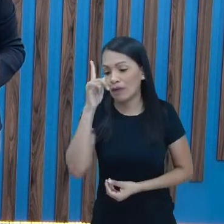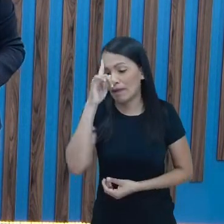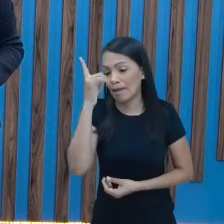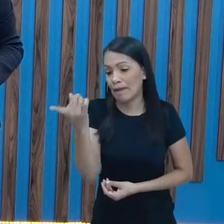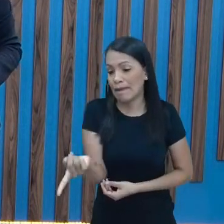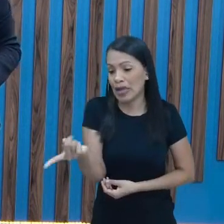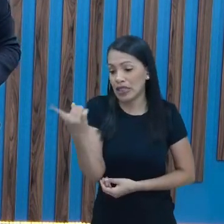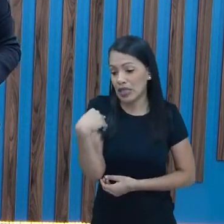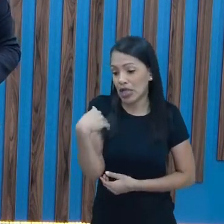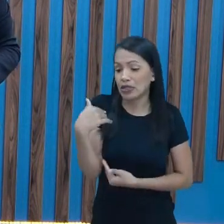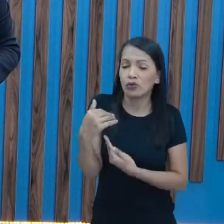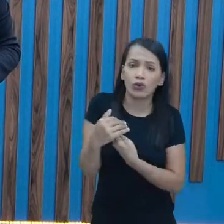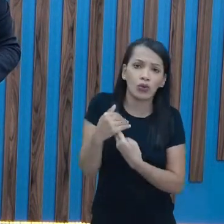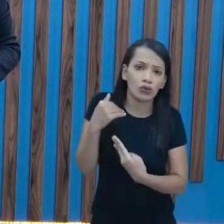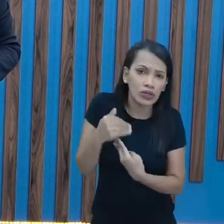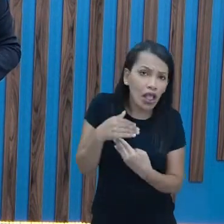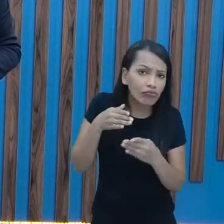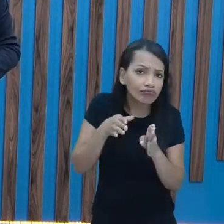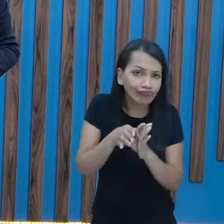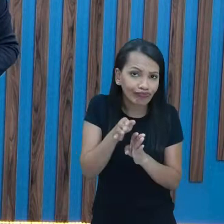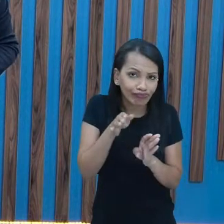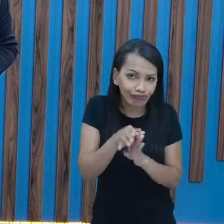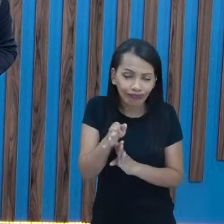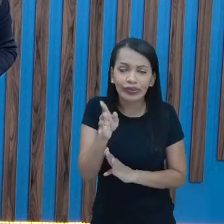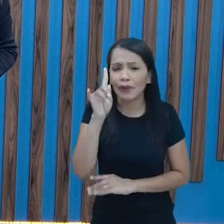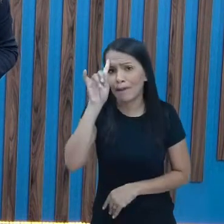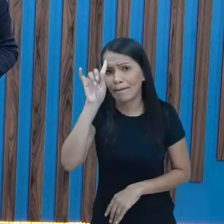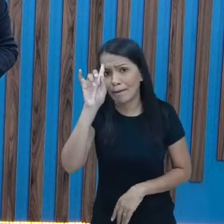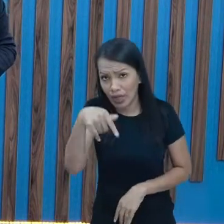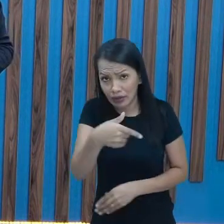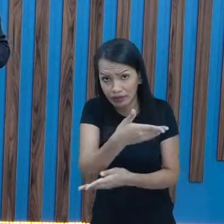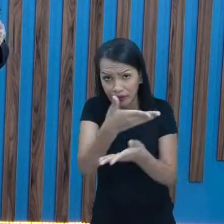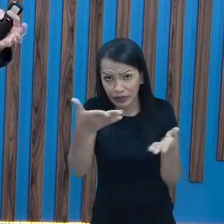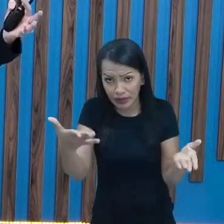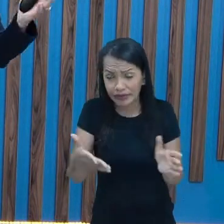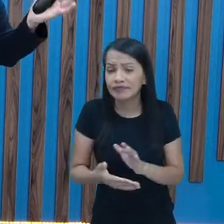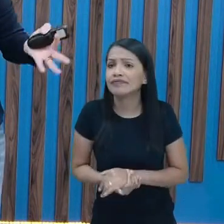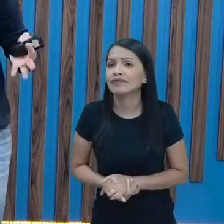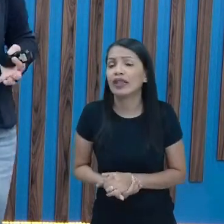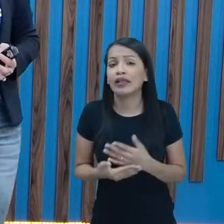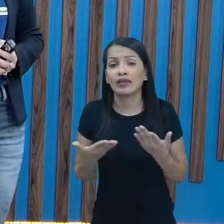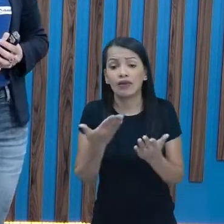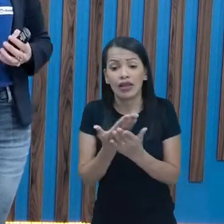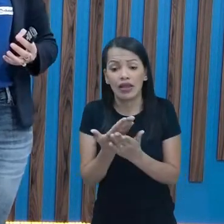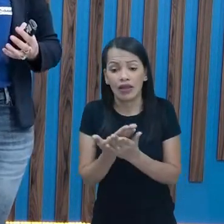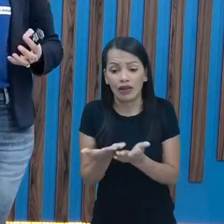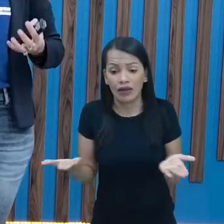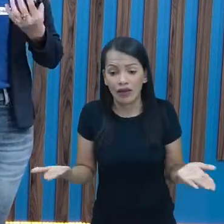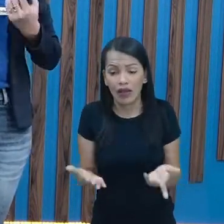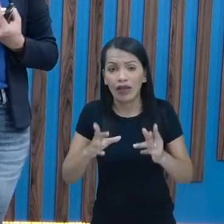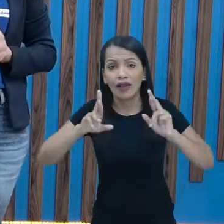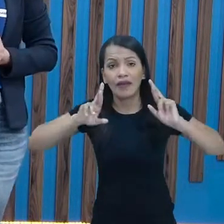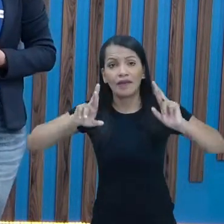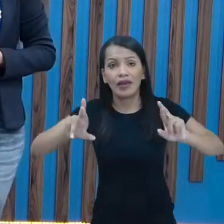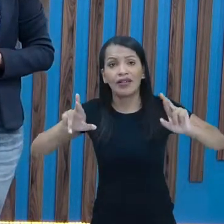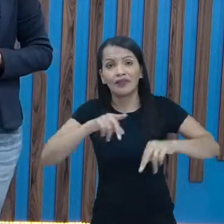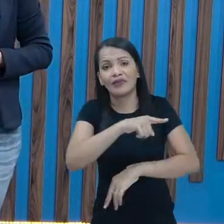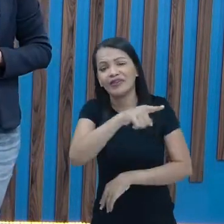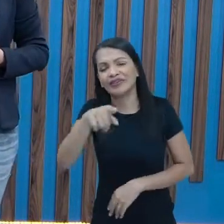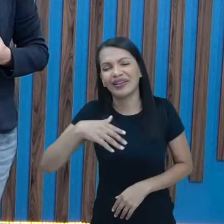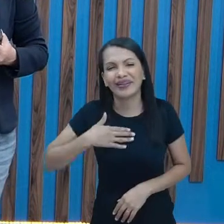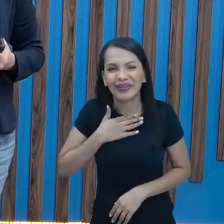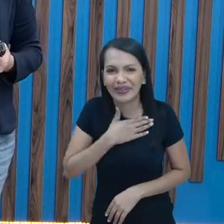um conselho. Então, é um verbo que está no imperativo. Gente, essa foi a aula de hoje. Espero que vocês tenham gostado